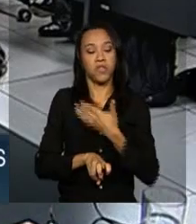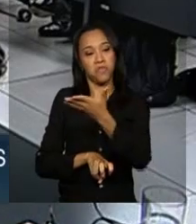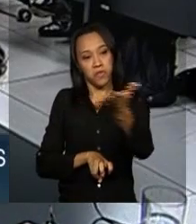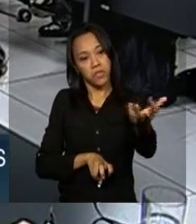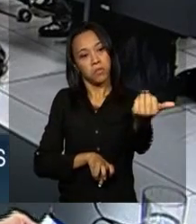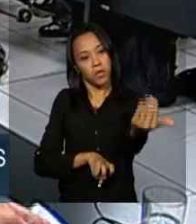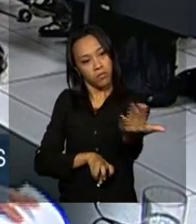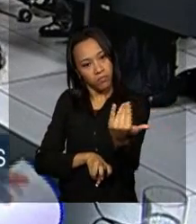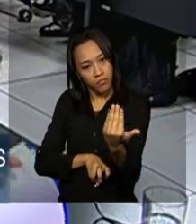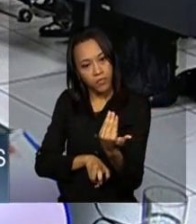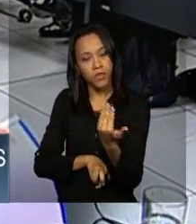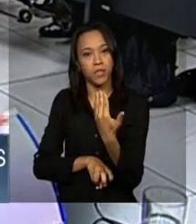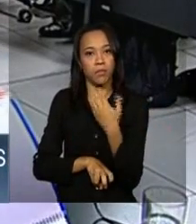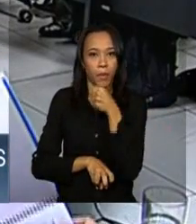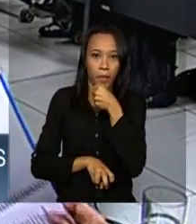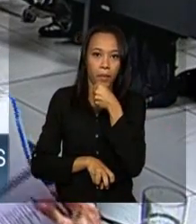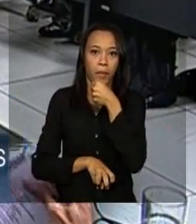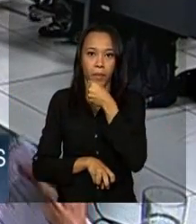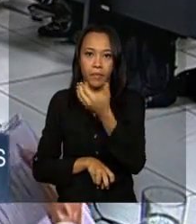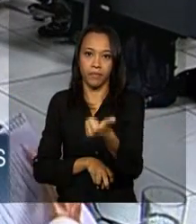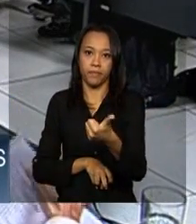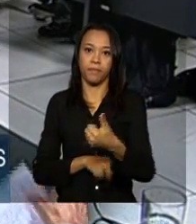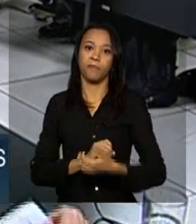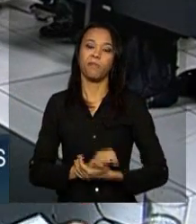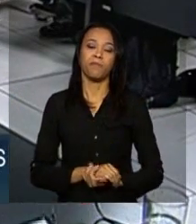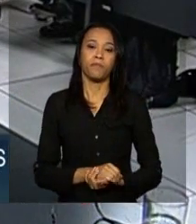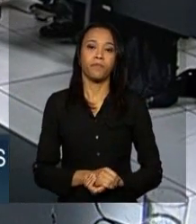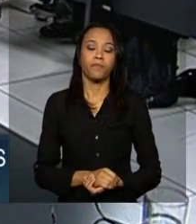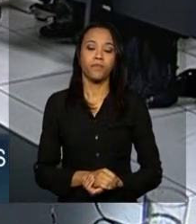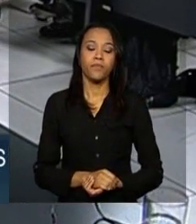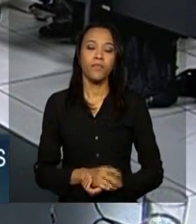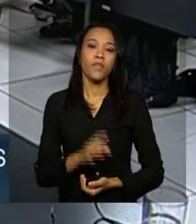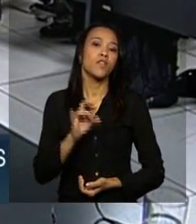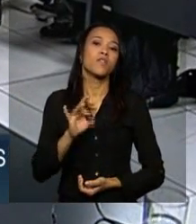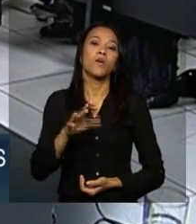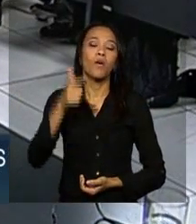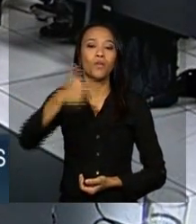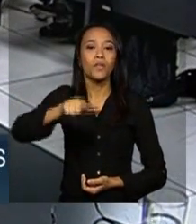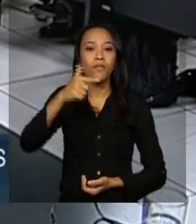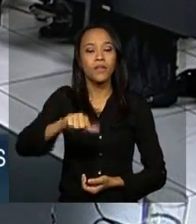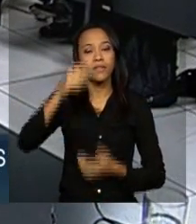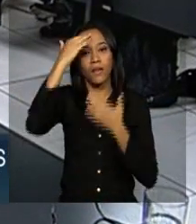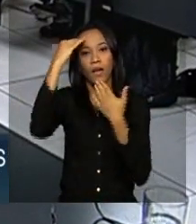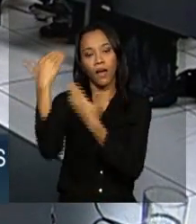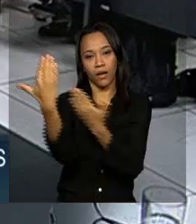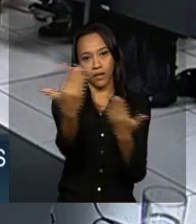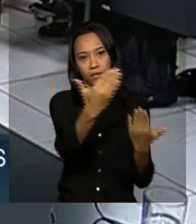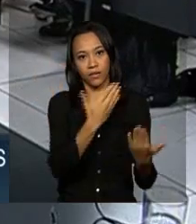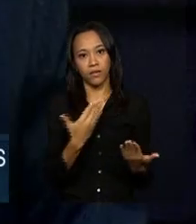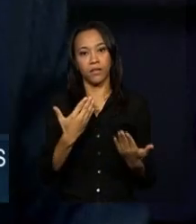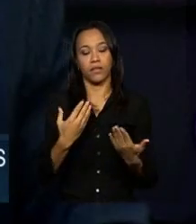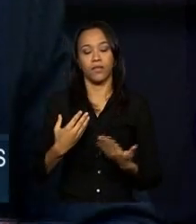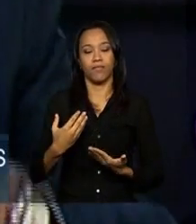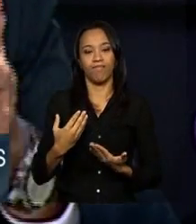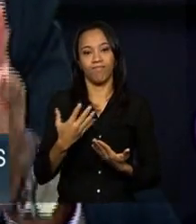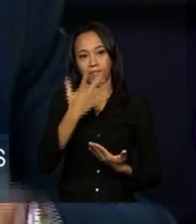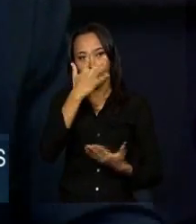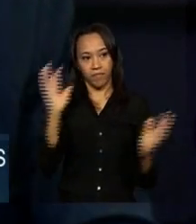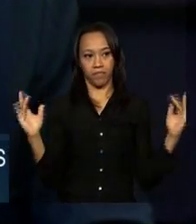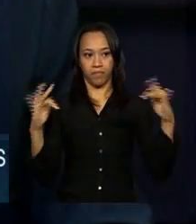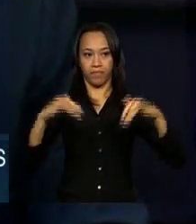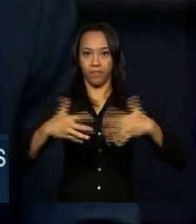se aproximam não eu quero só mais uma vez agradecer a presença de todos principalmente